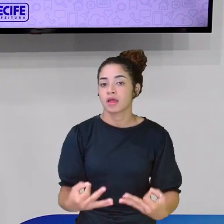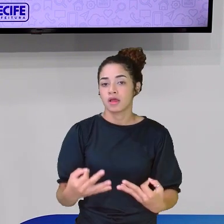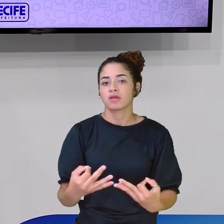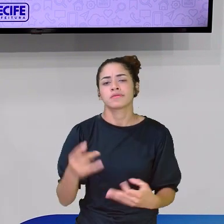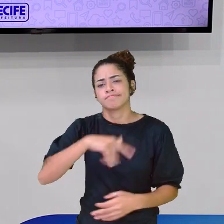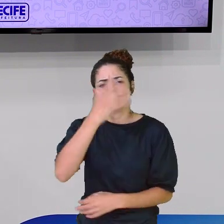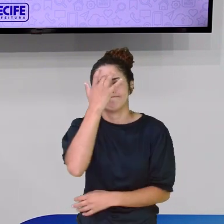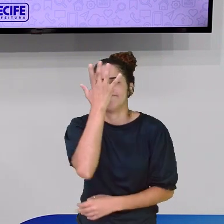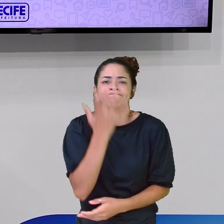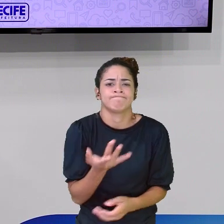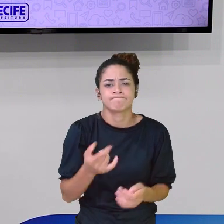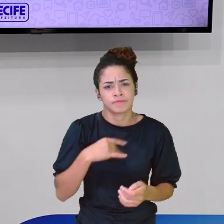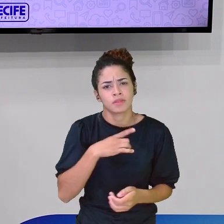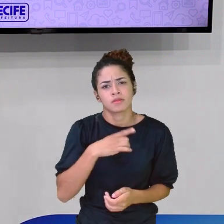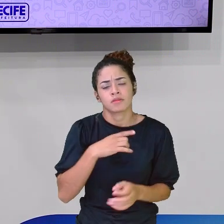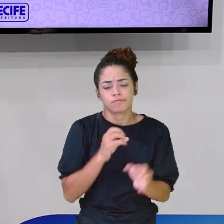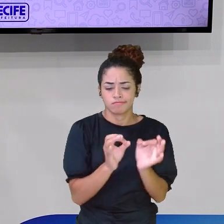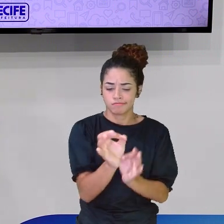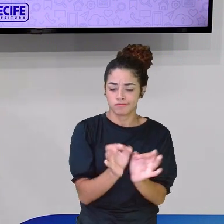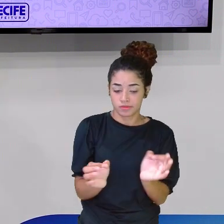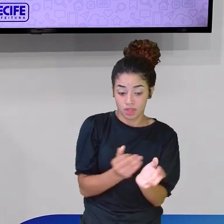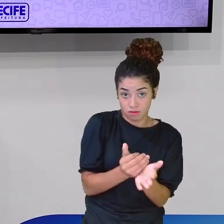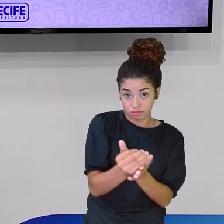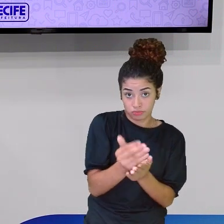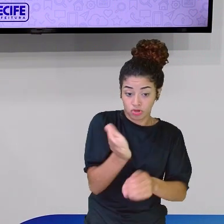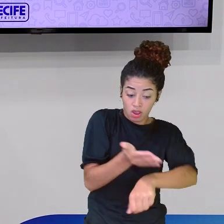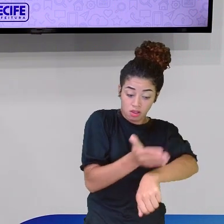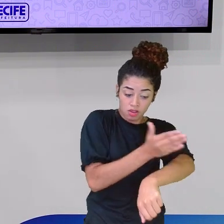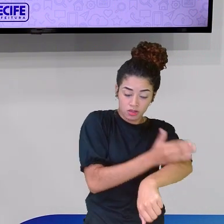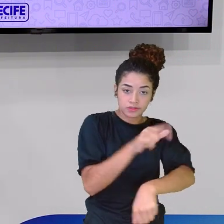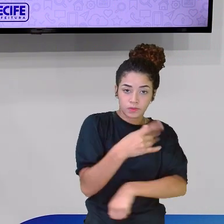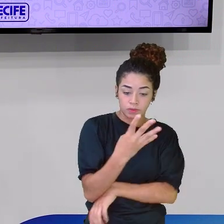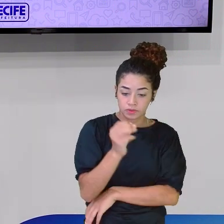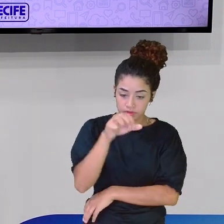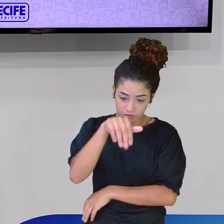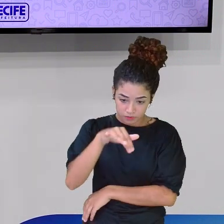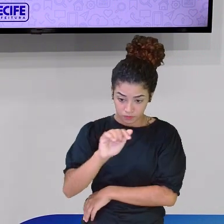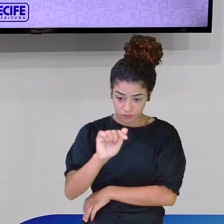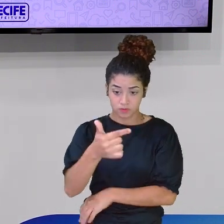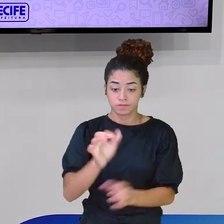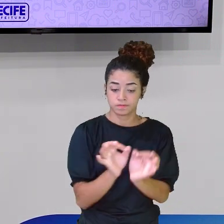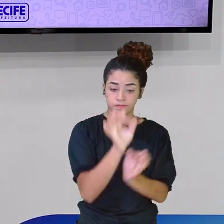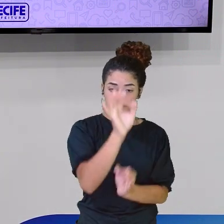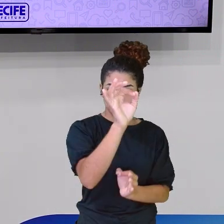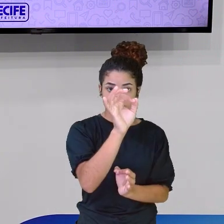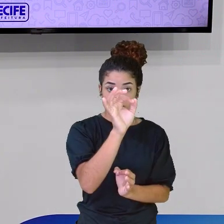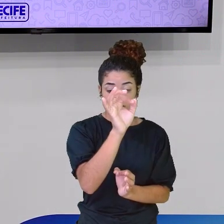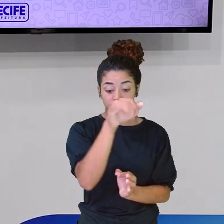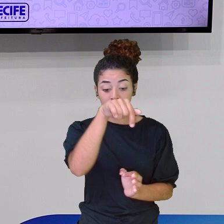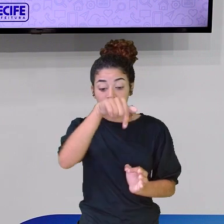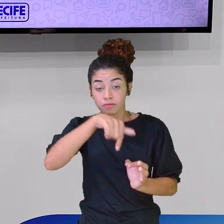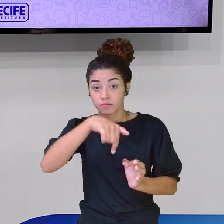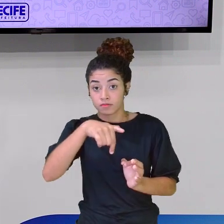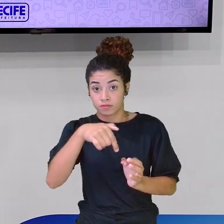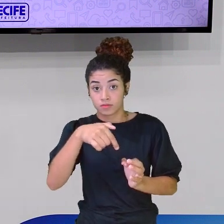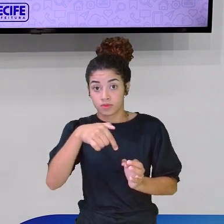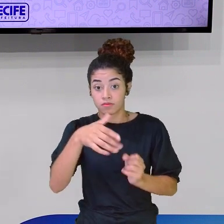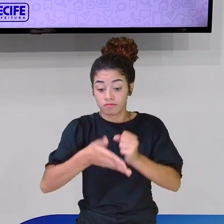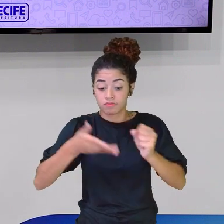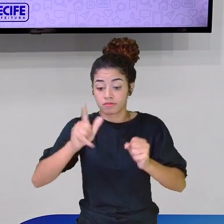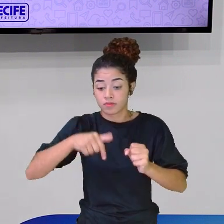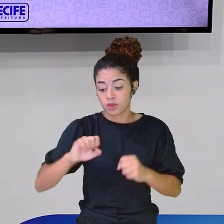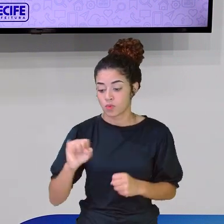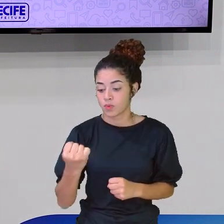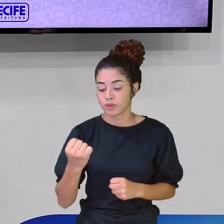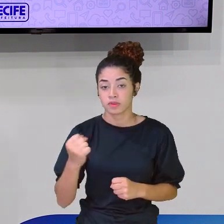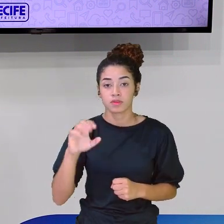Fácil, minha gente. Eu tenho as minhas medidas iniciais. 40 metros quadrados de altura por 80 de base.